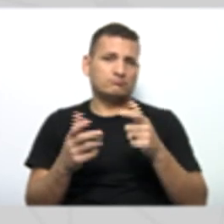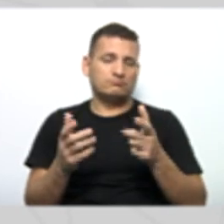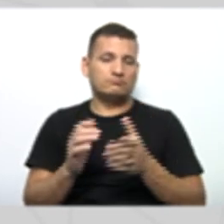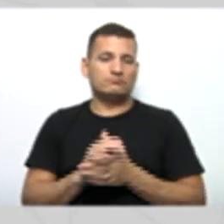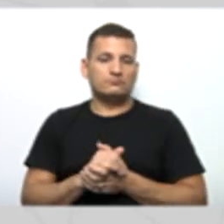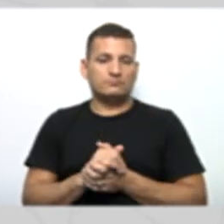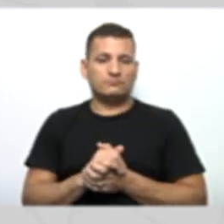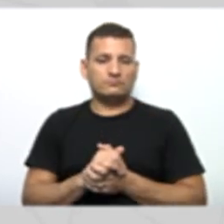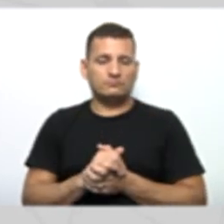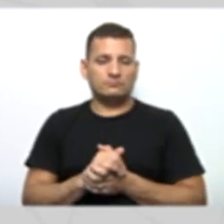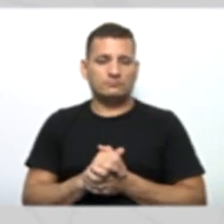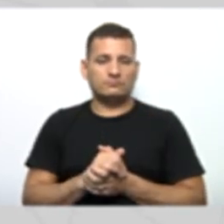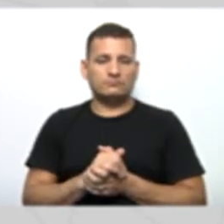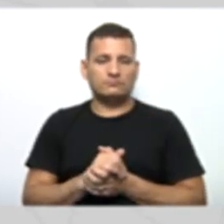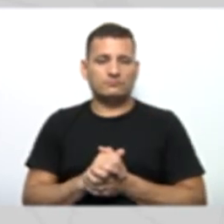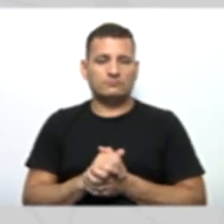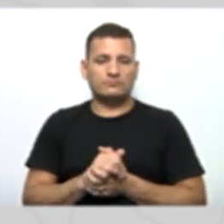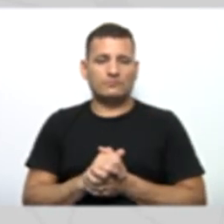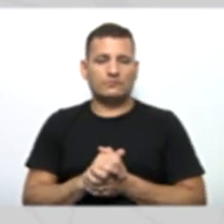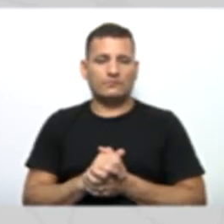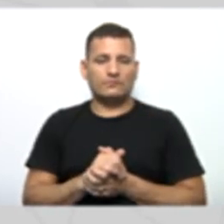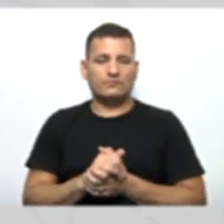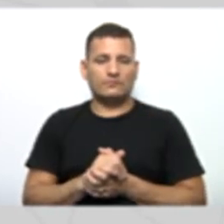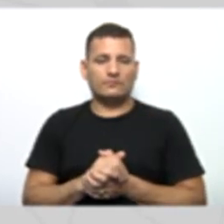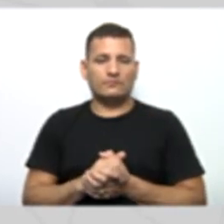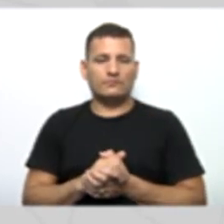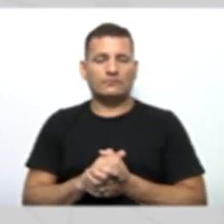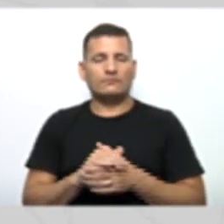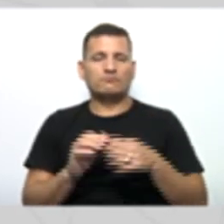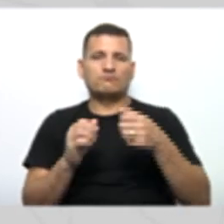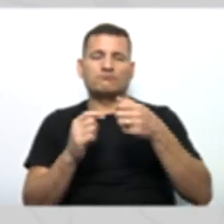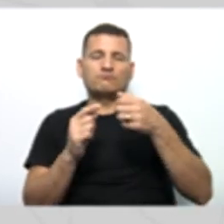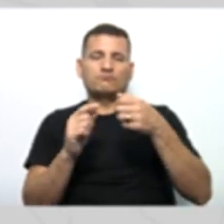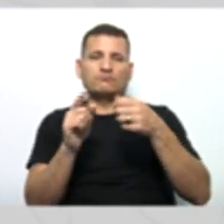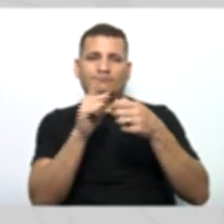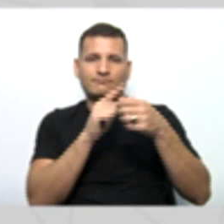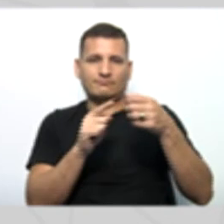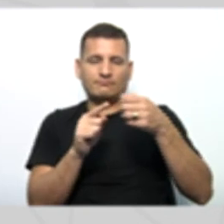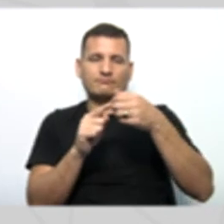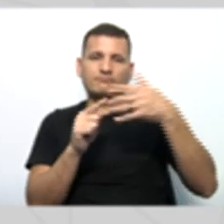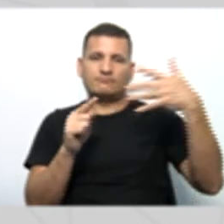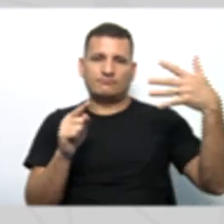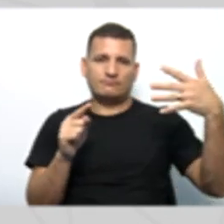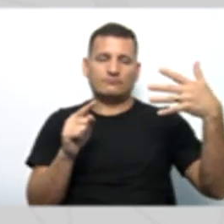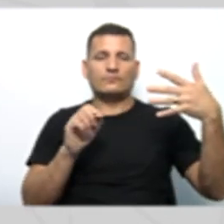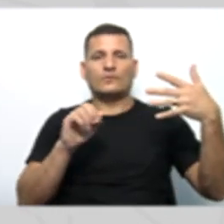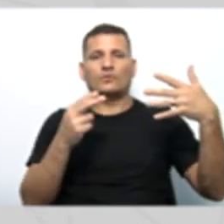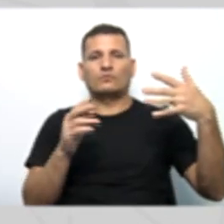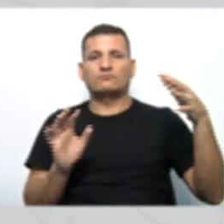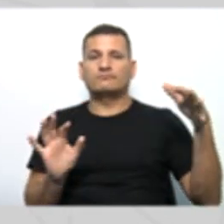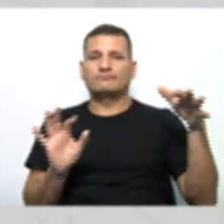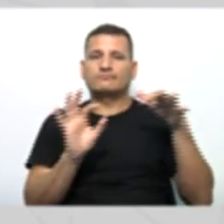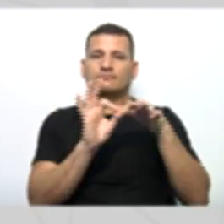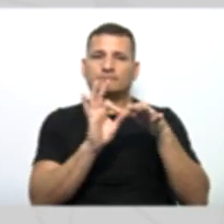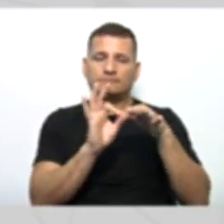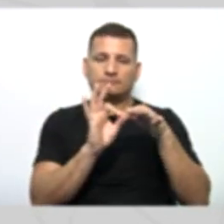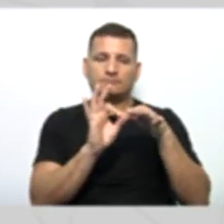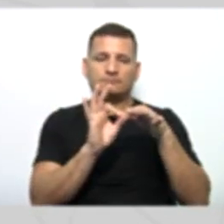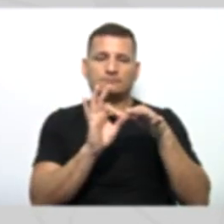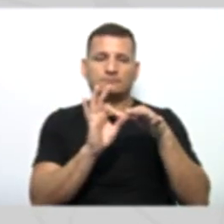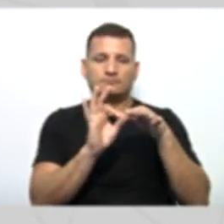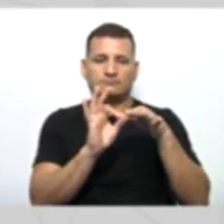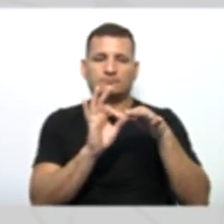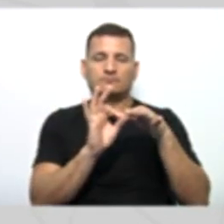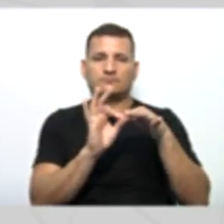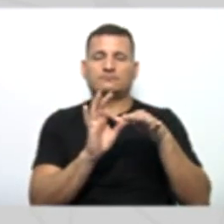aí? Isso daí seria uma extensão ou uma agregação? Quem lembra? Isso daí é